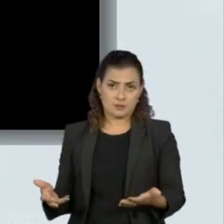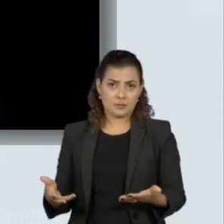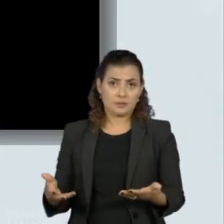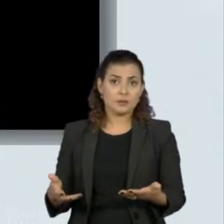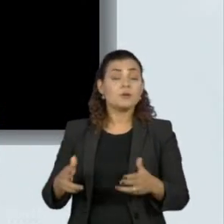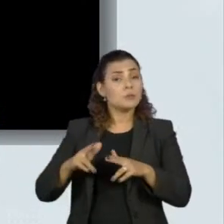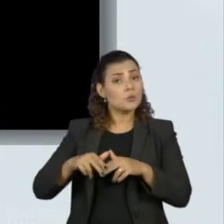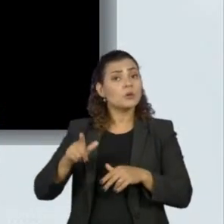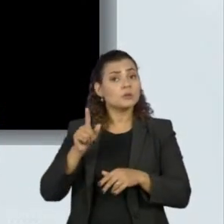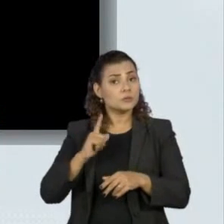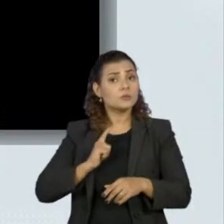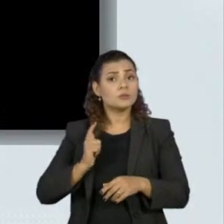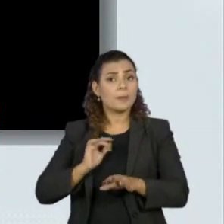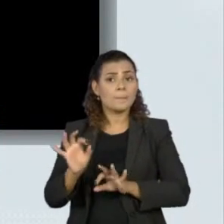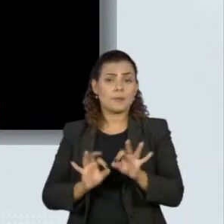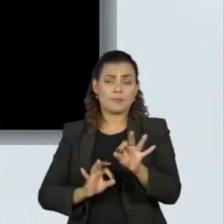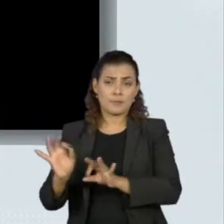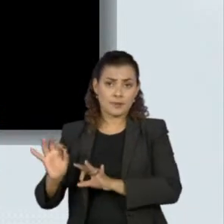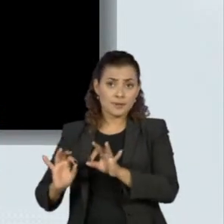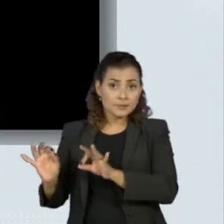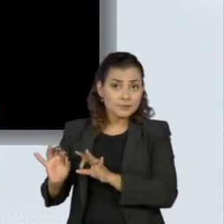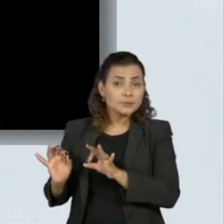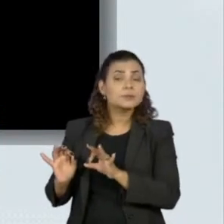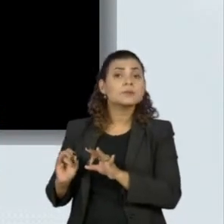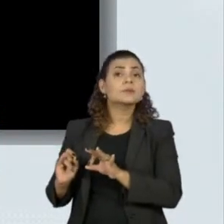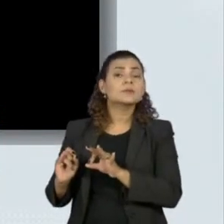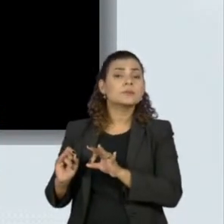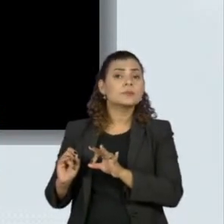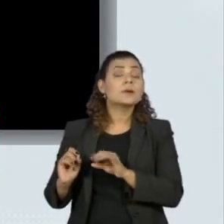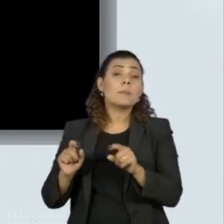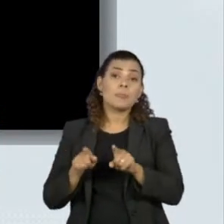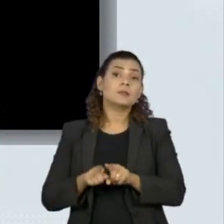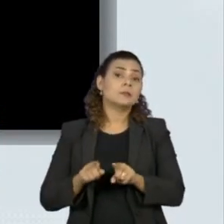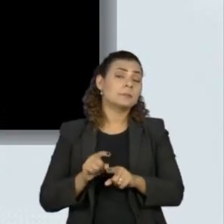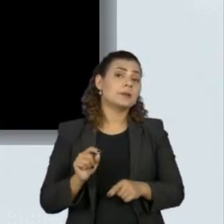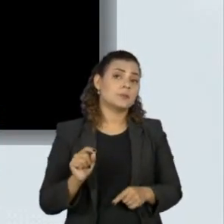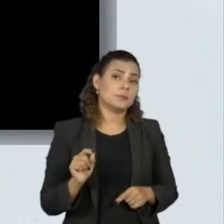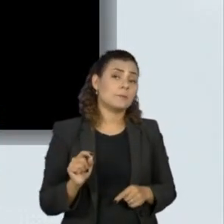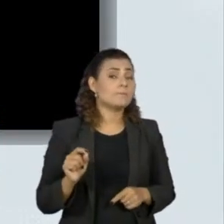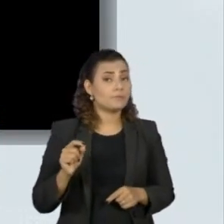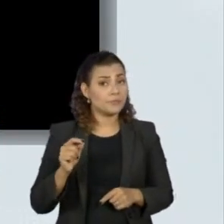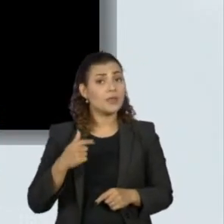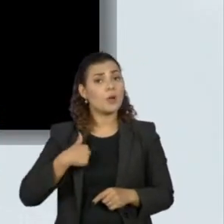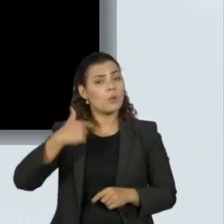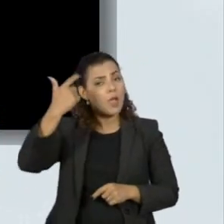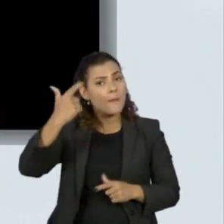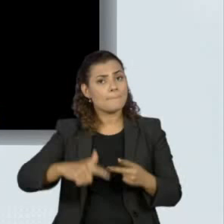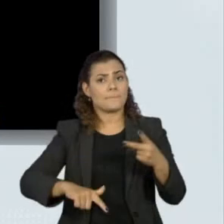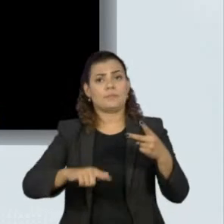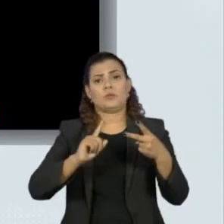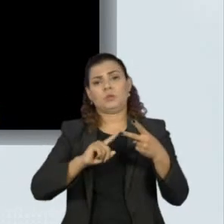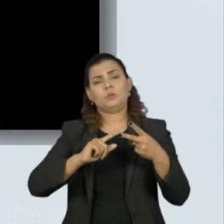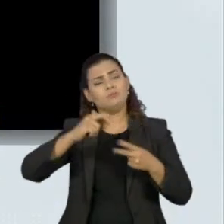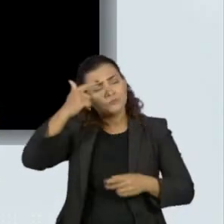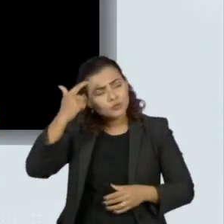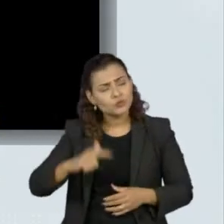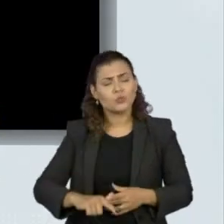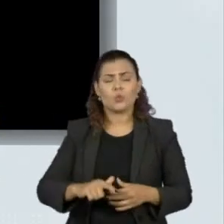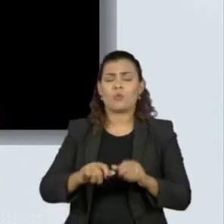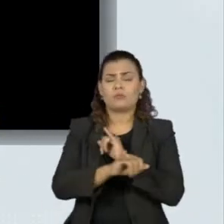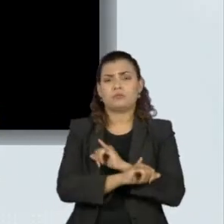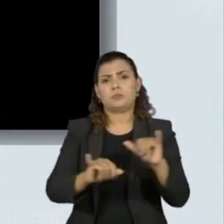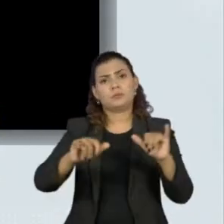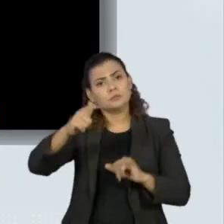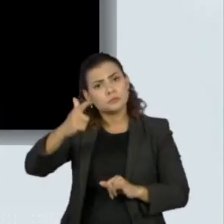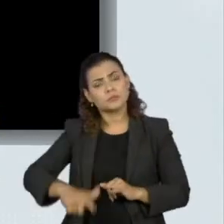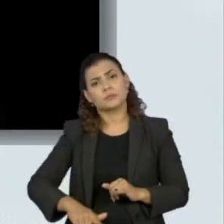esses estudos estão já em preparação e eu volto a repetir o que eu falei essa tarde, quando